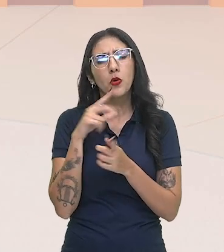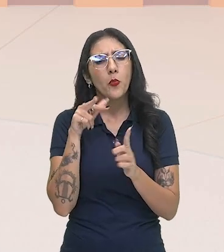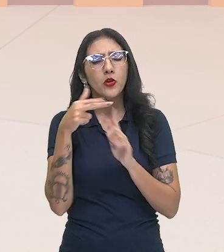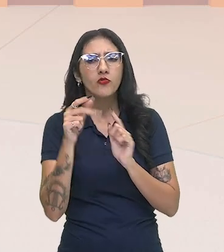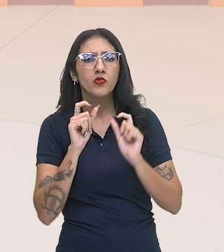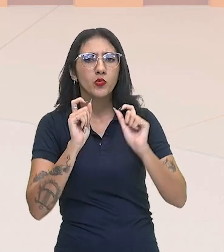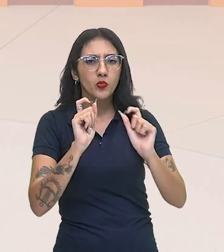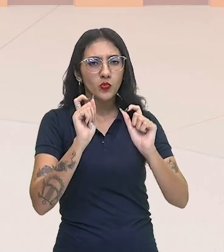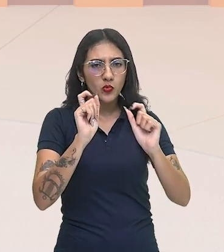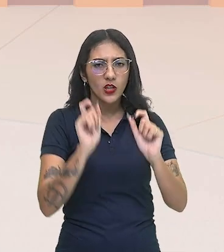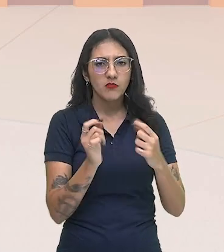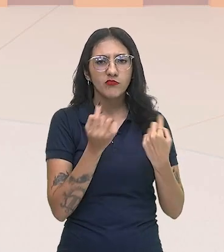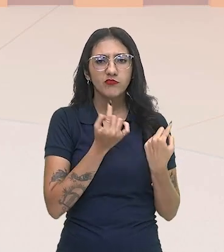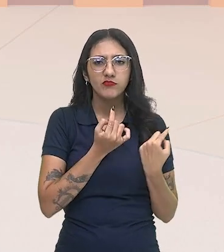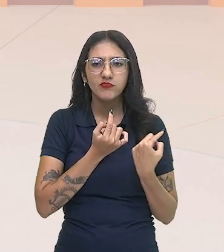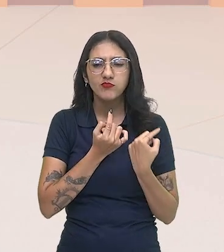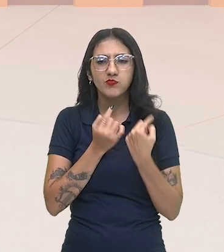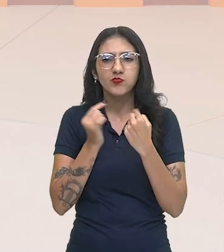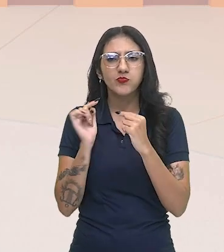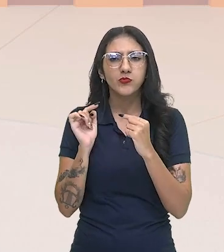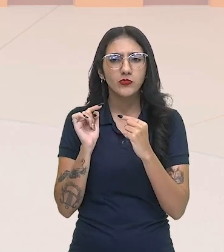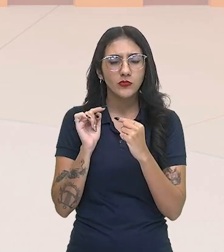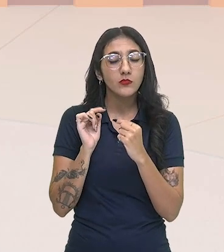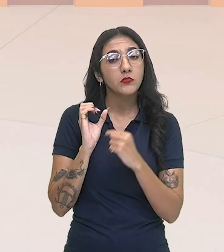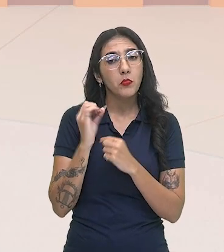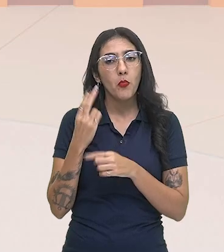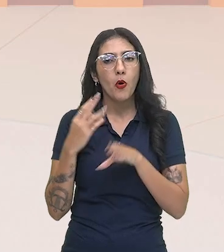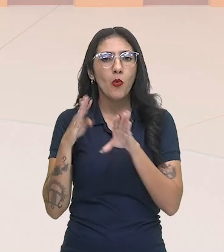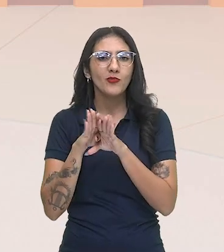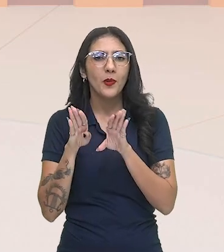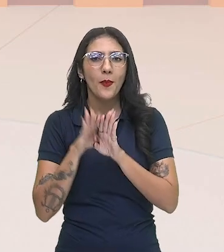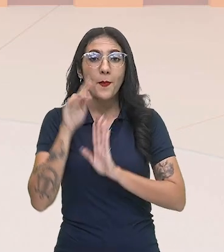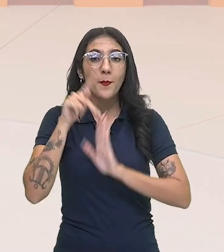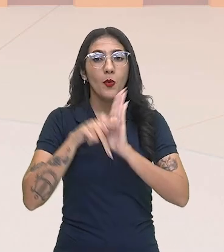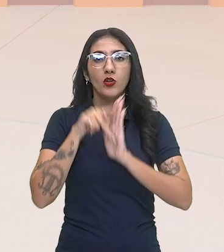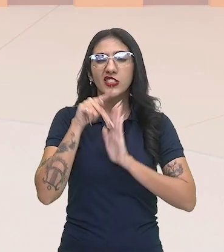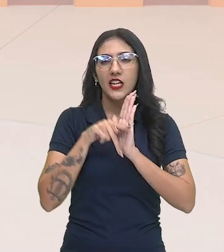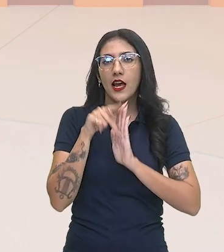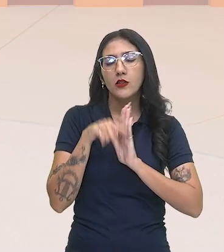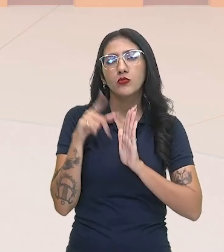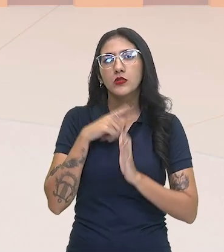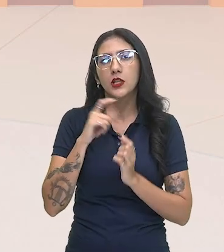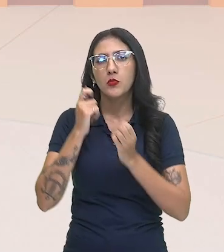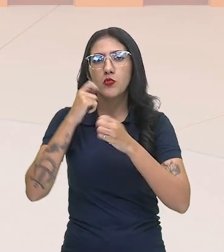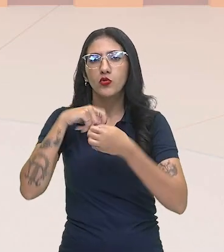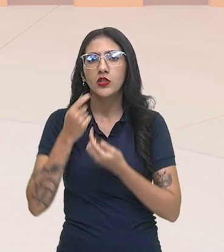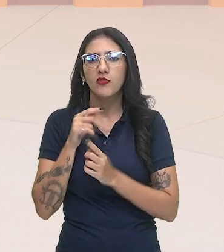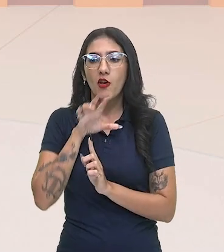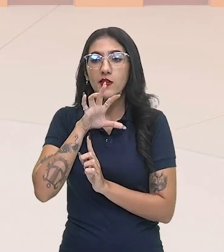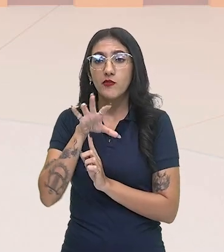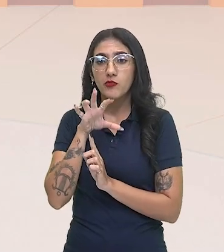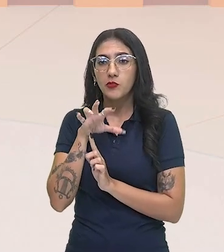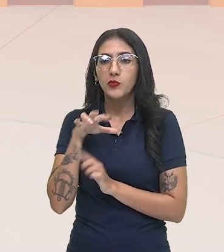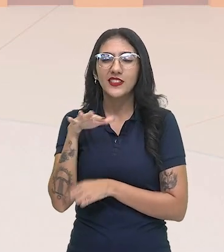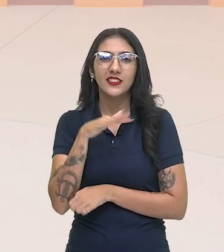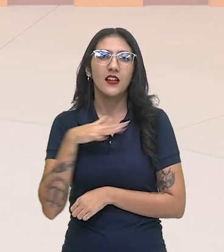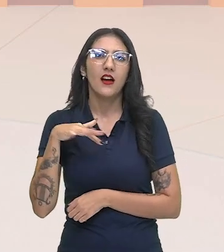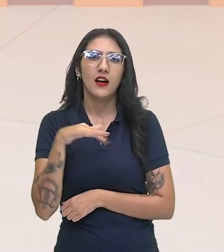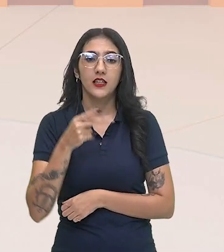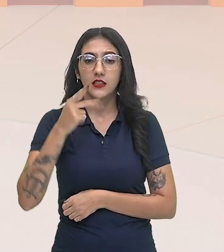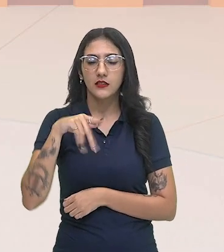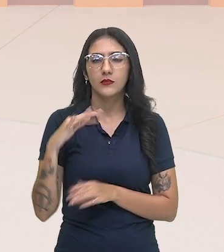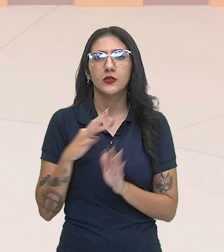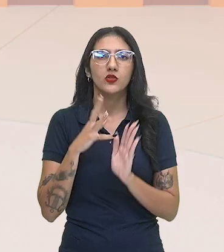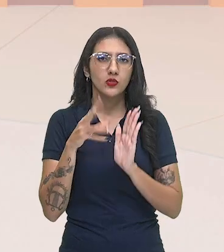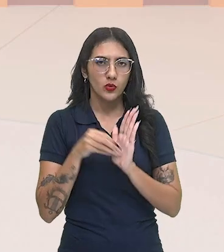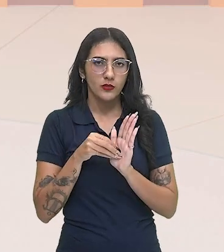o enfrentamento a grandes projetos infraestruturais em curso aqui na